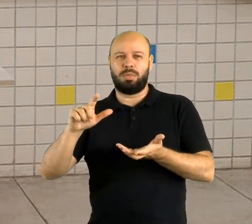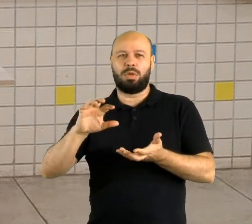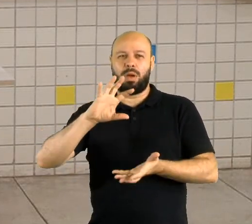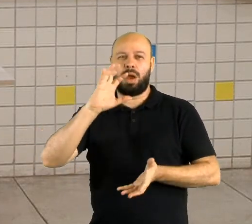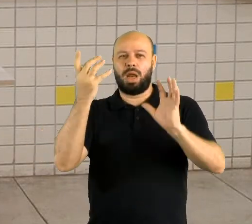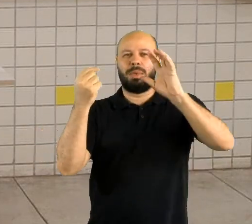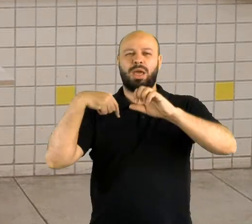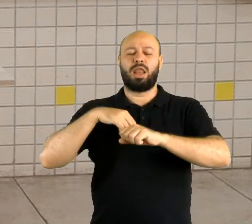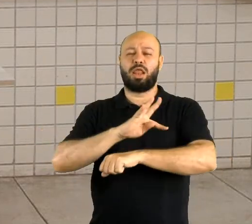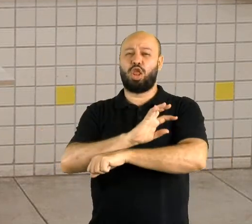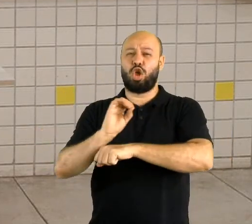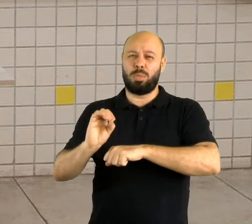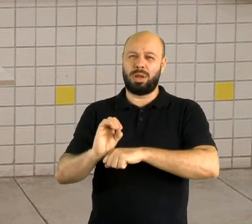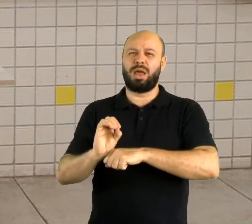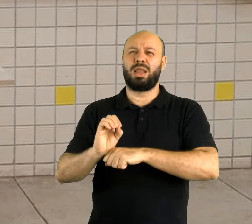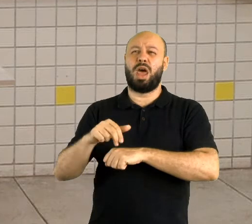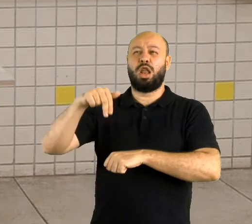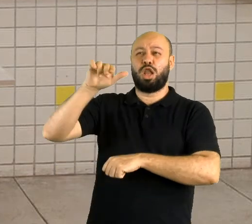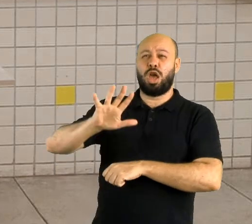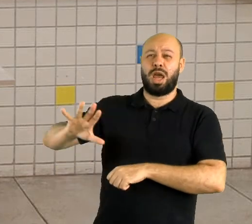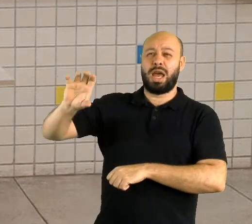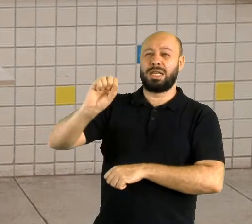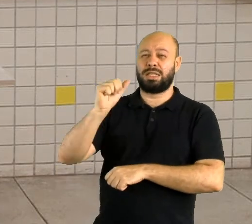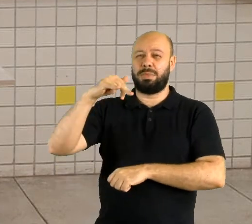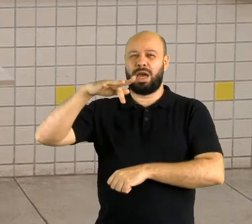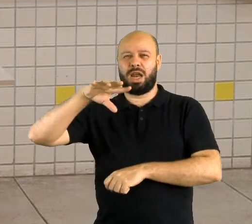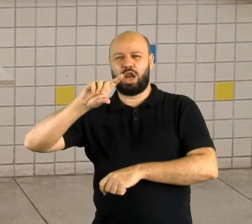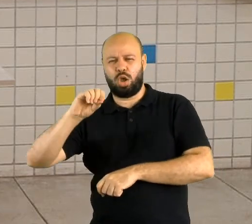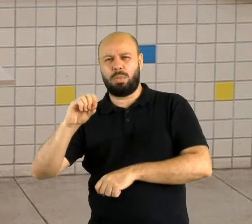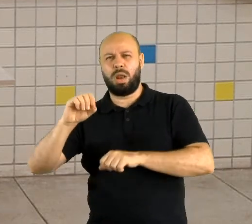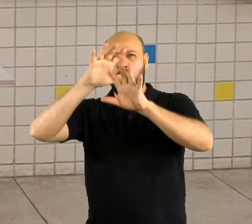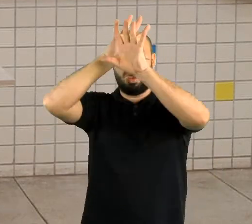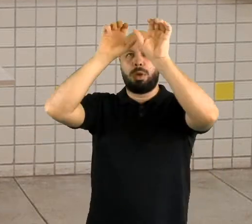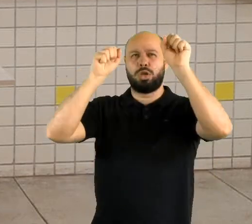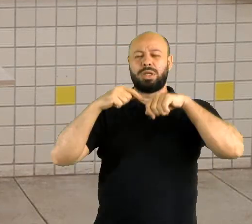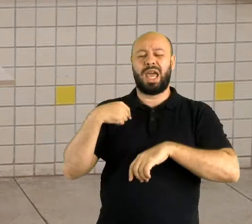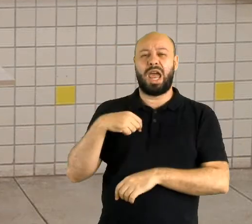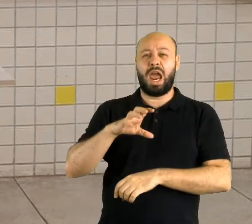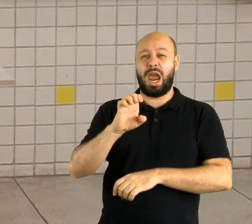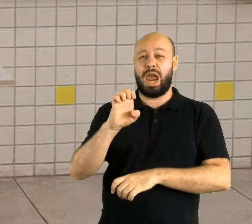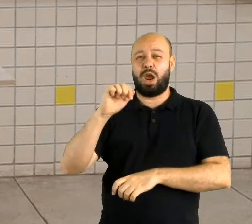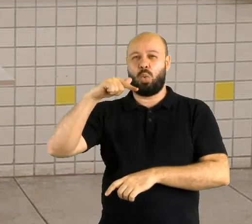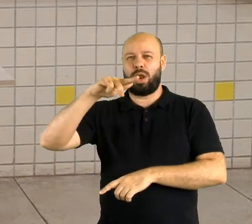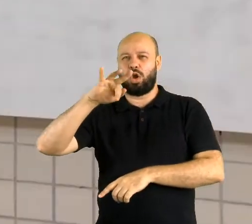tropical. Do Nordeste, semiárido. Lá na Amazônia é equatorial.